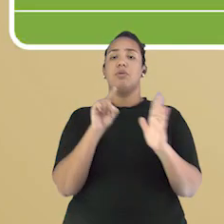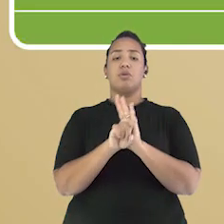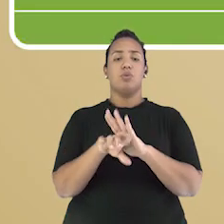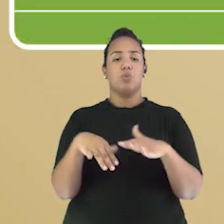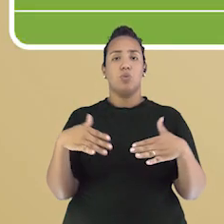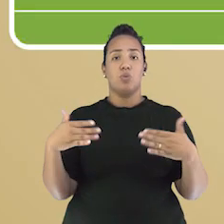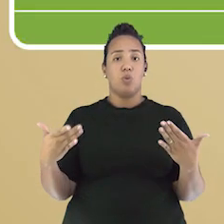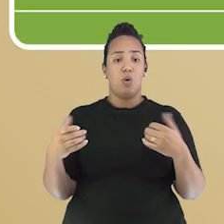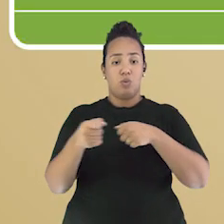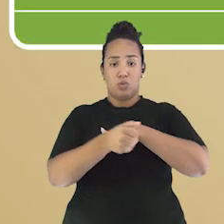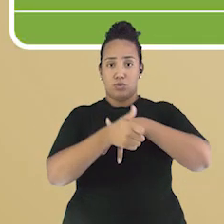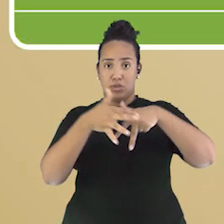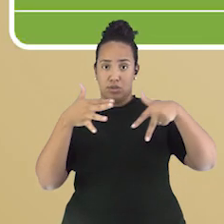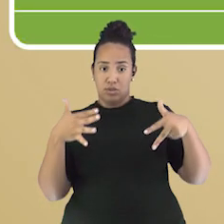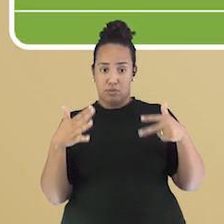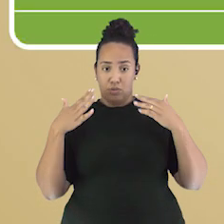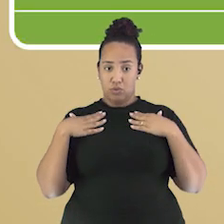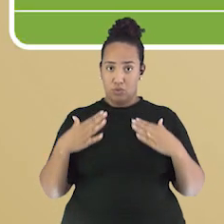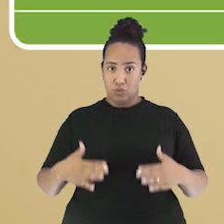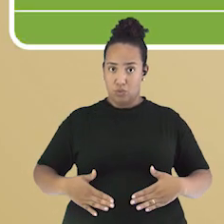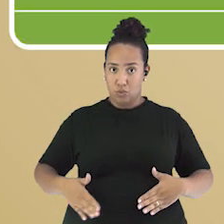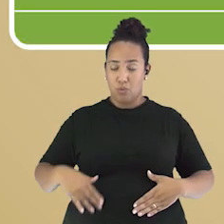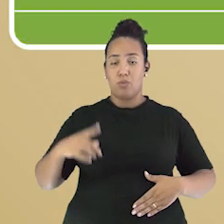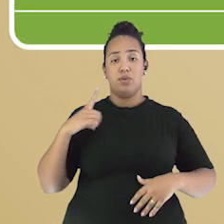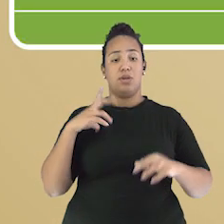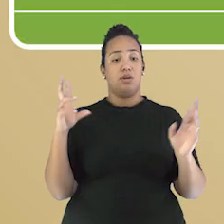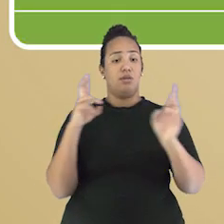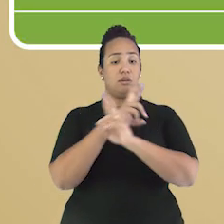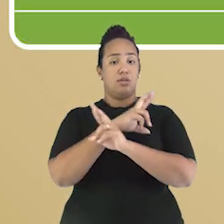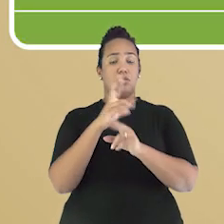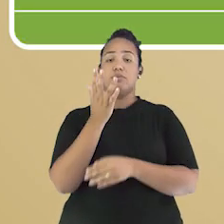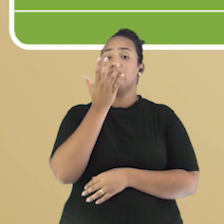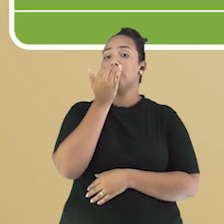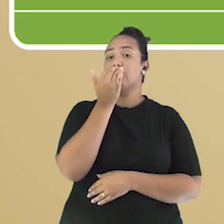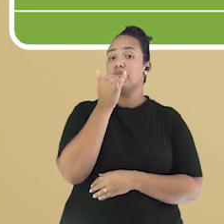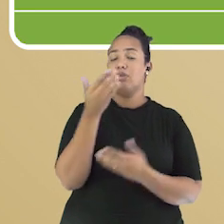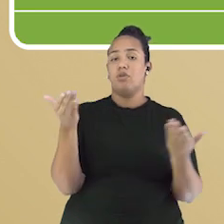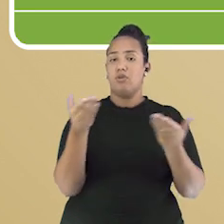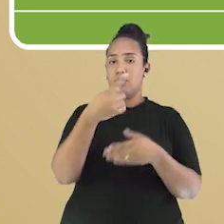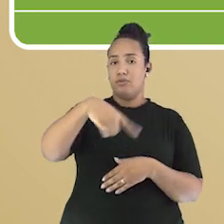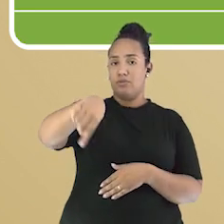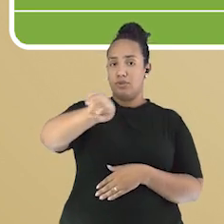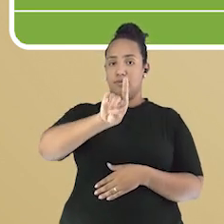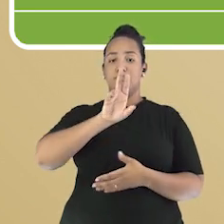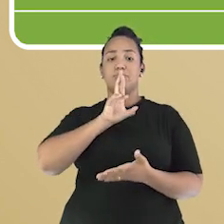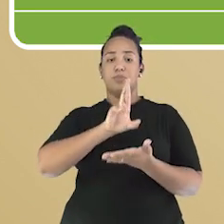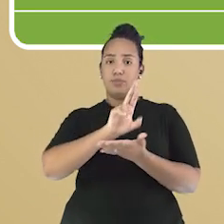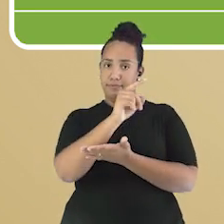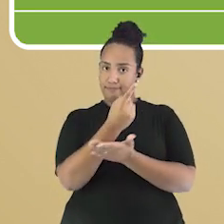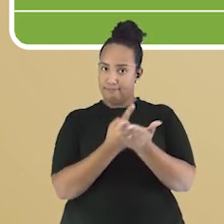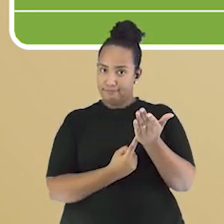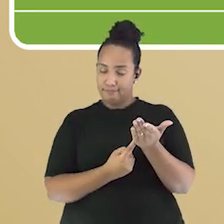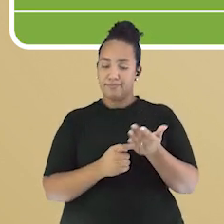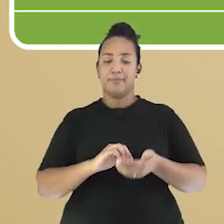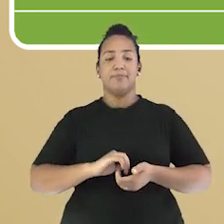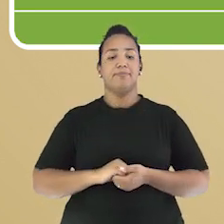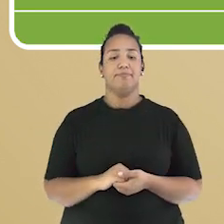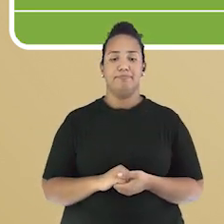qual sistema do corpo humano tem a relação com a nossa alimentação? Podem responder aí no seu